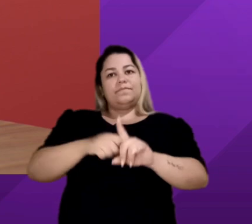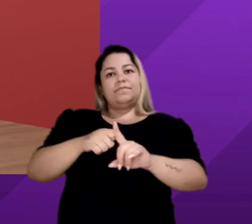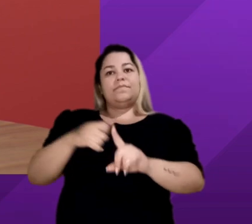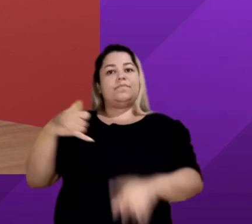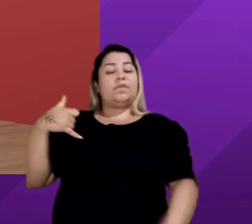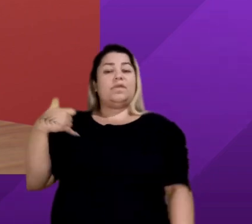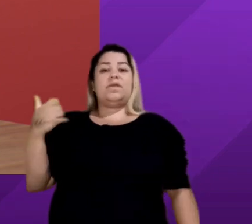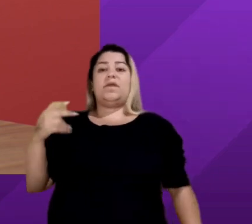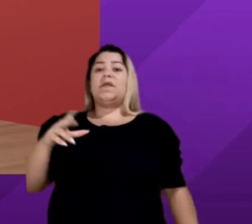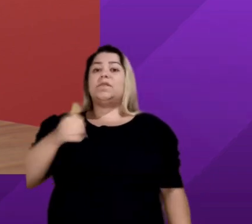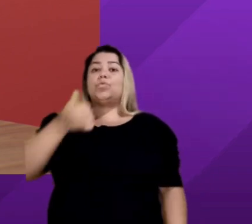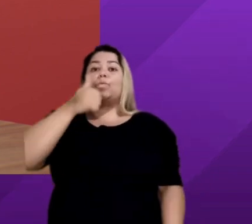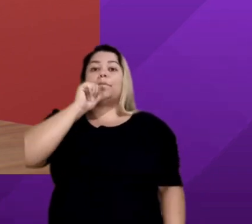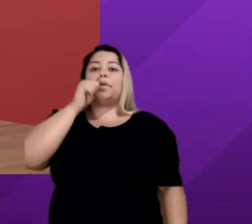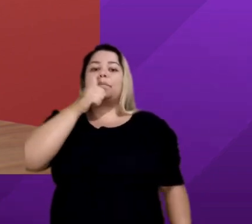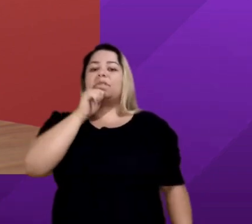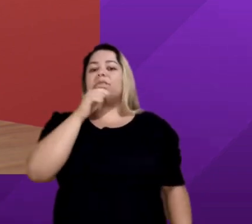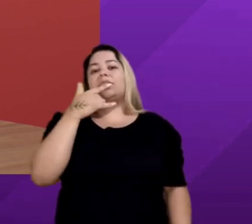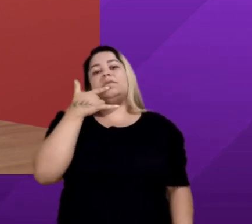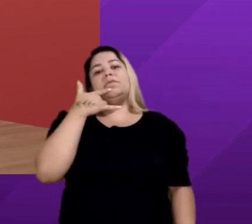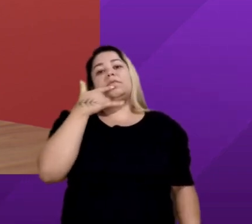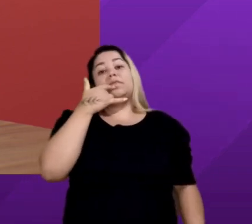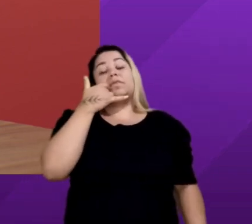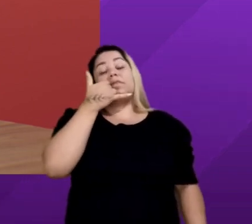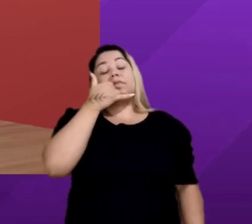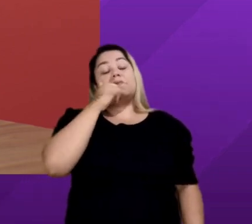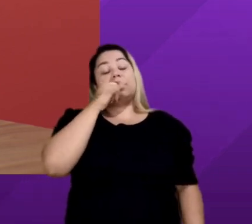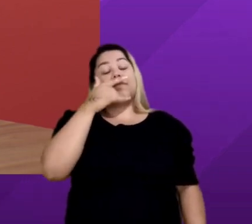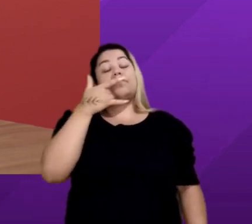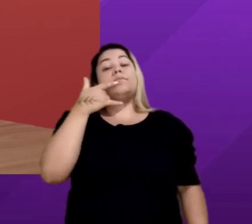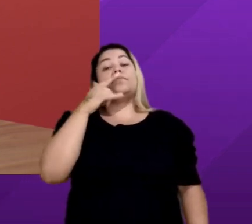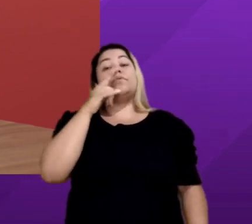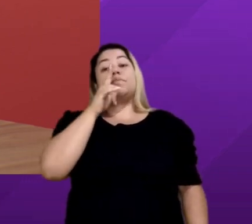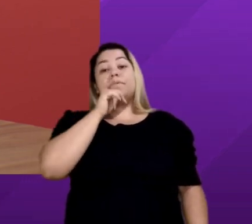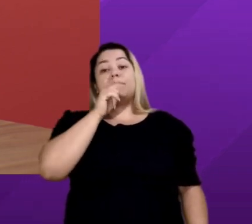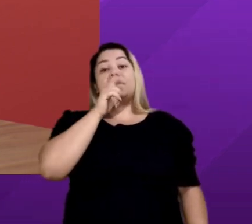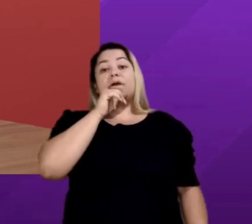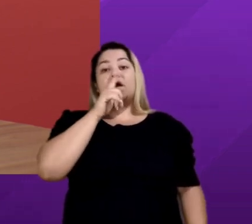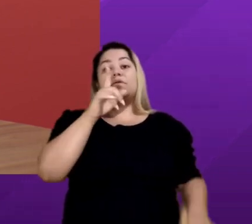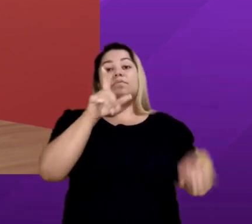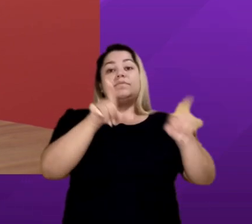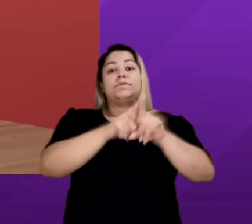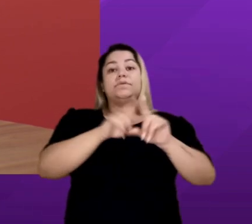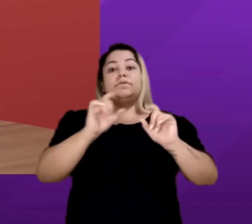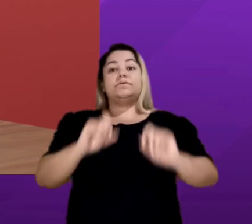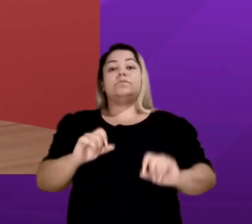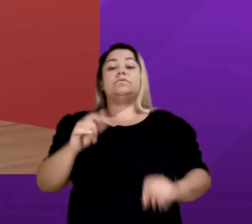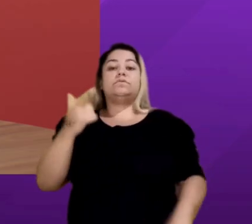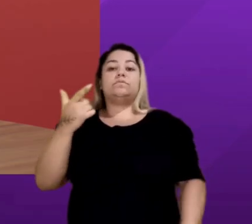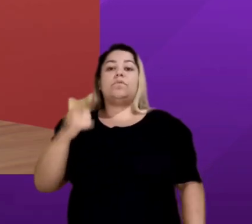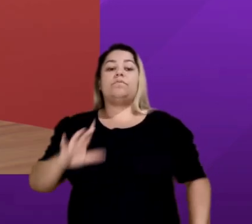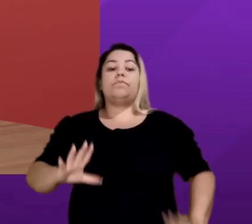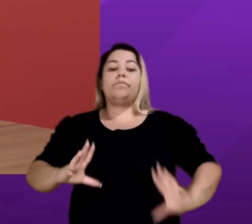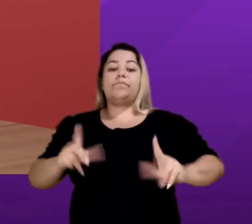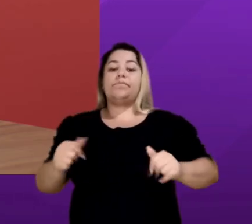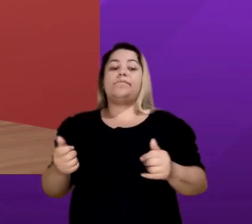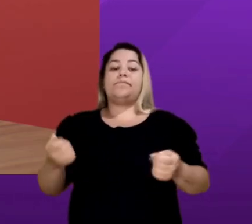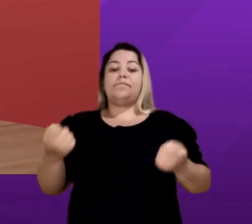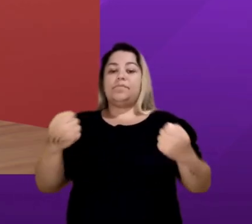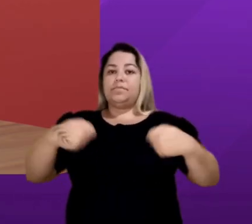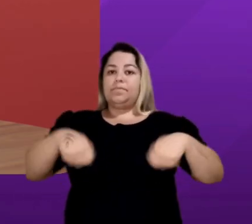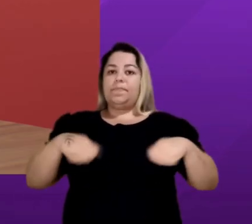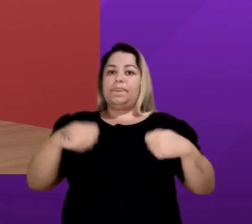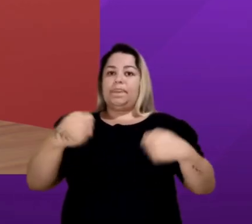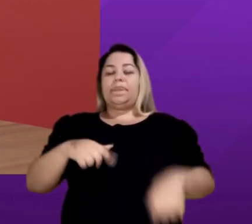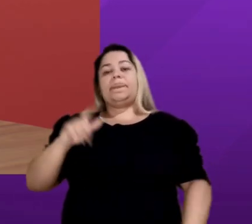água. Você sozinha como mulher, para poder dar conta de todo o seu entorno, precisaria realmente ter um